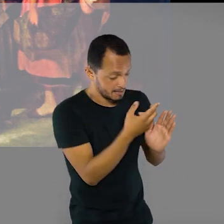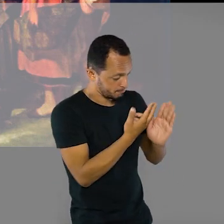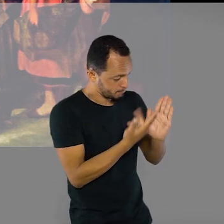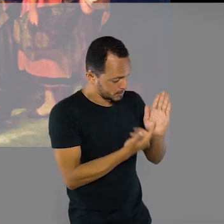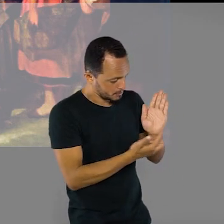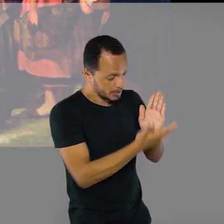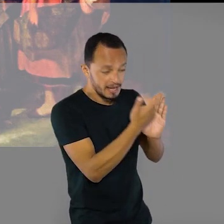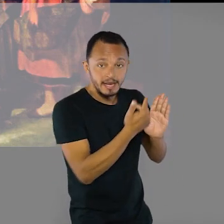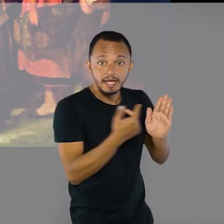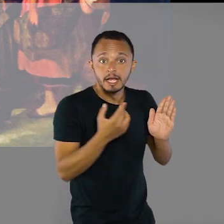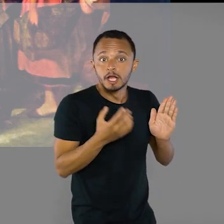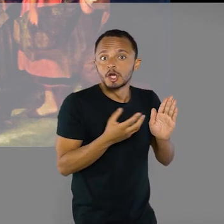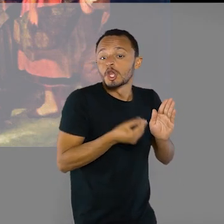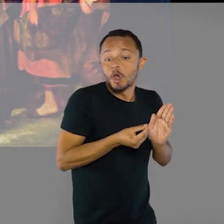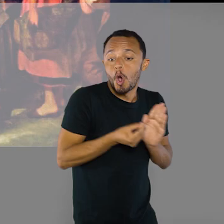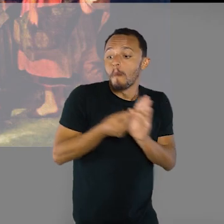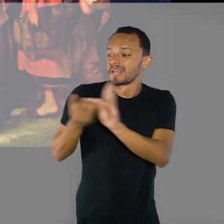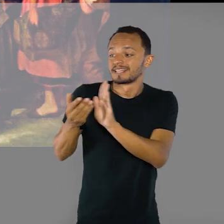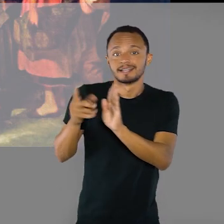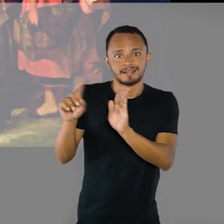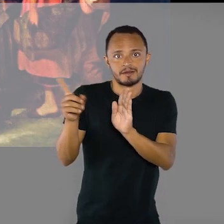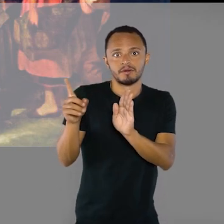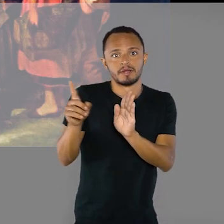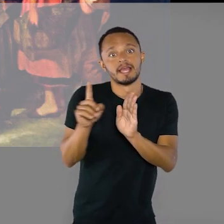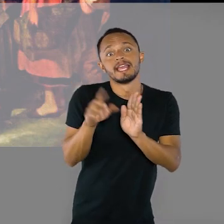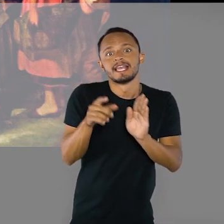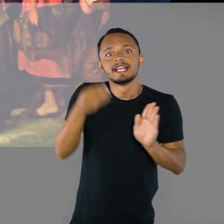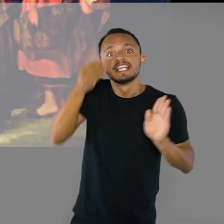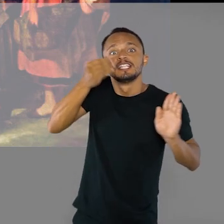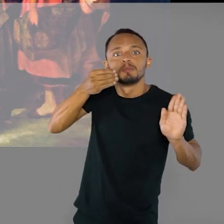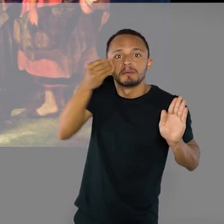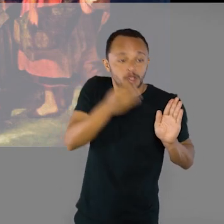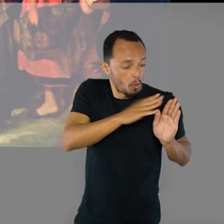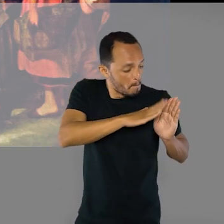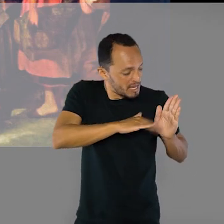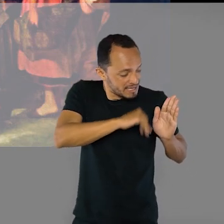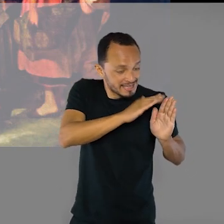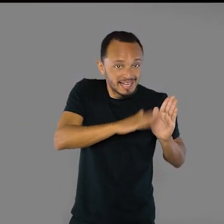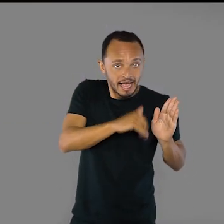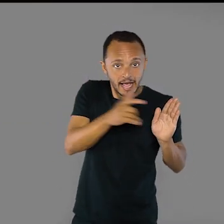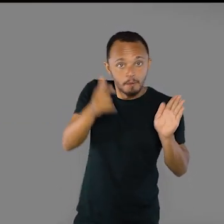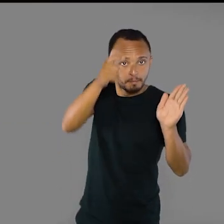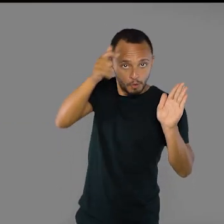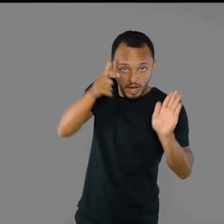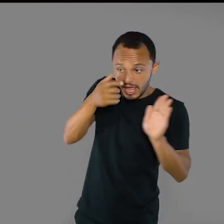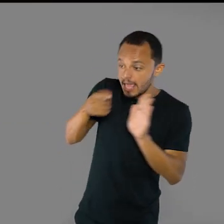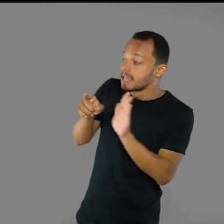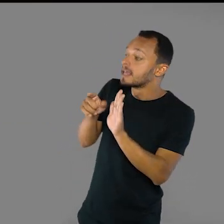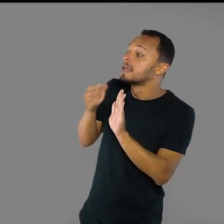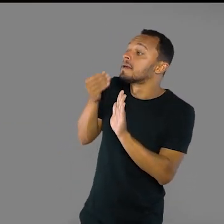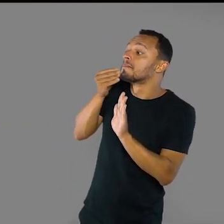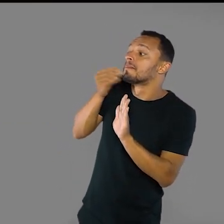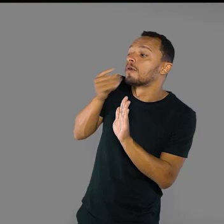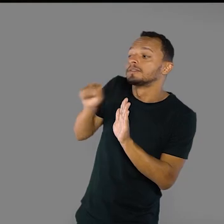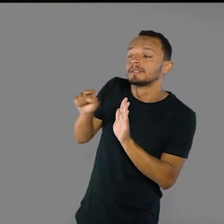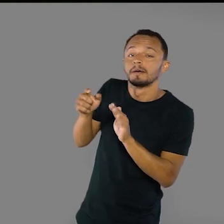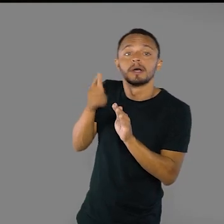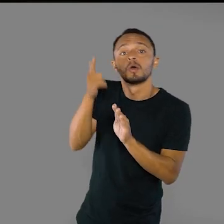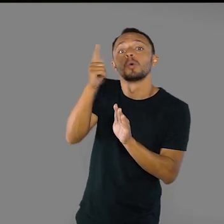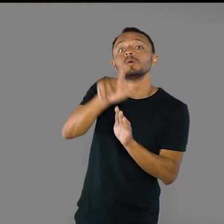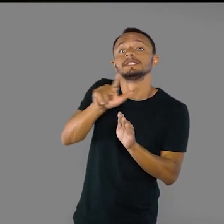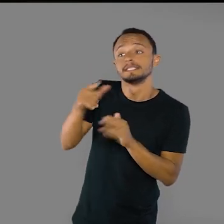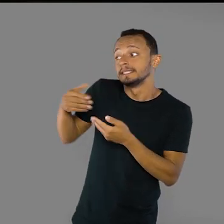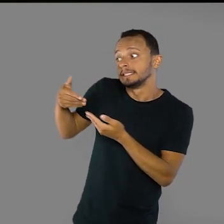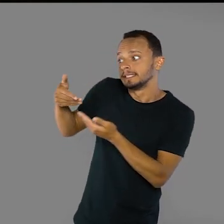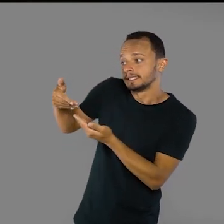virar, na tentativa de virar um pintor da corte. Vocês podem ver que ele faz uma cena coletiva, diferente do